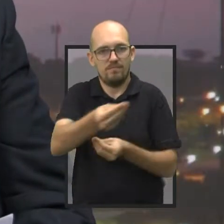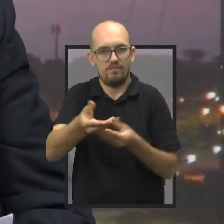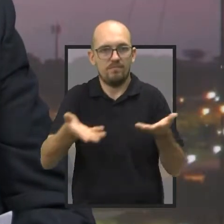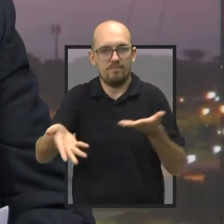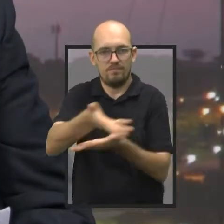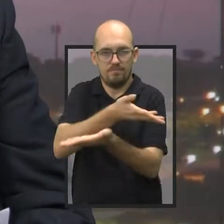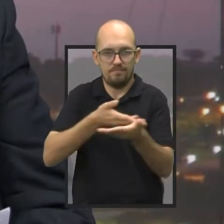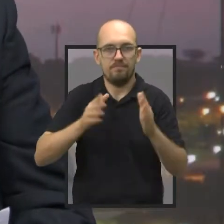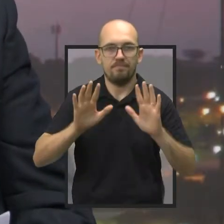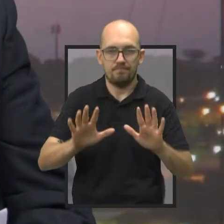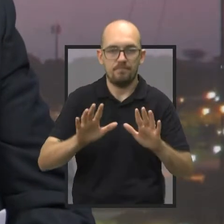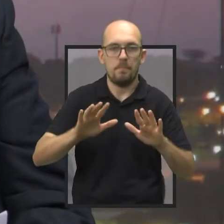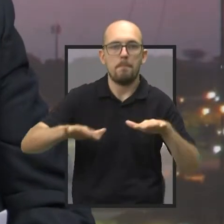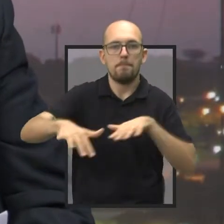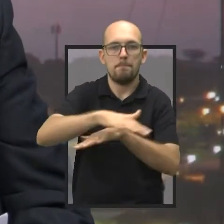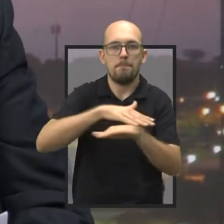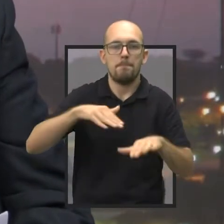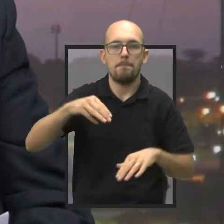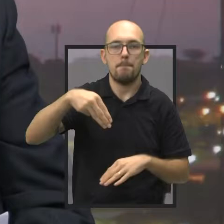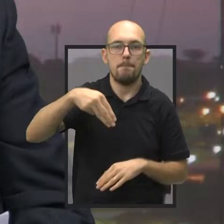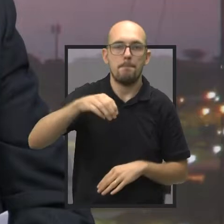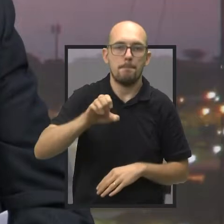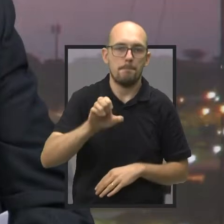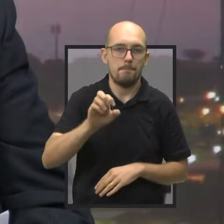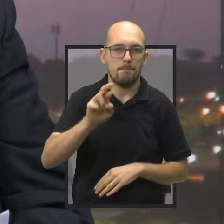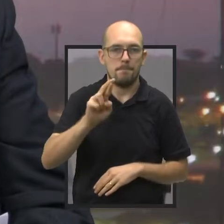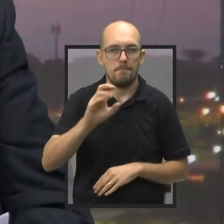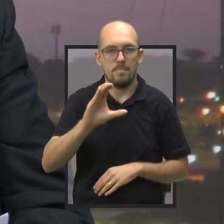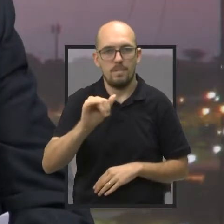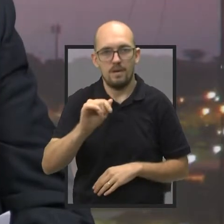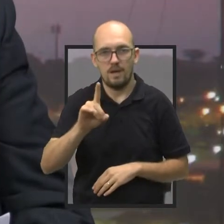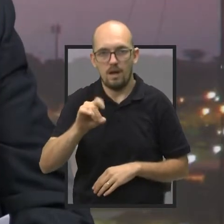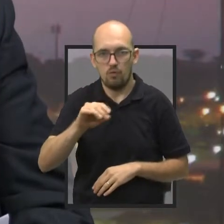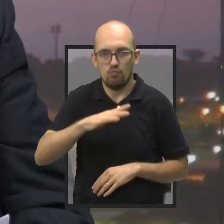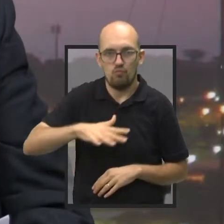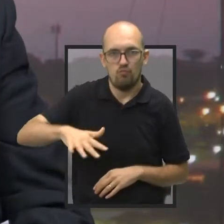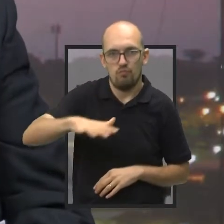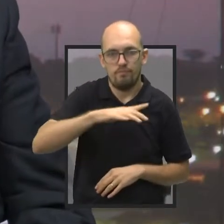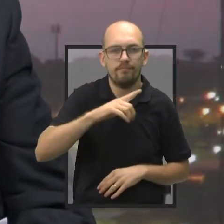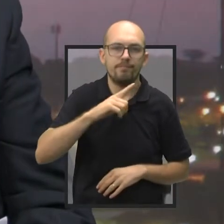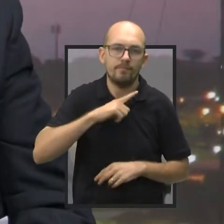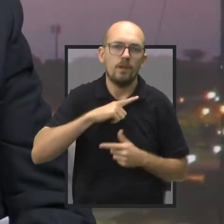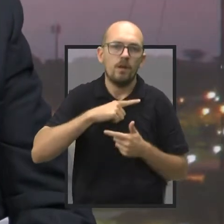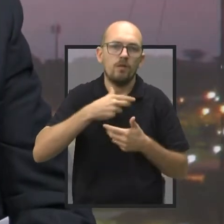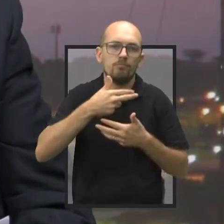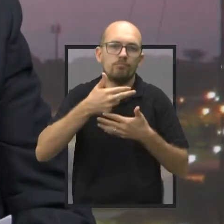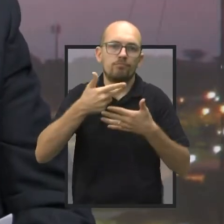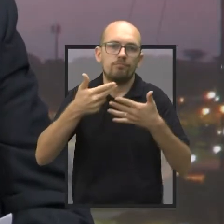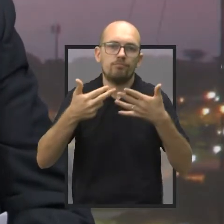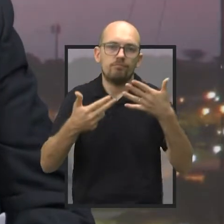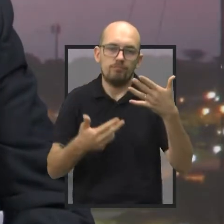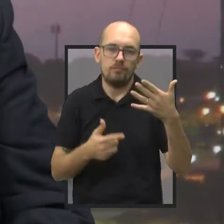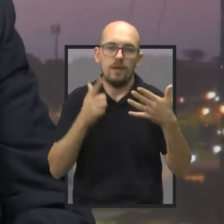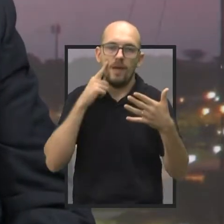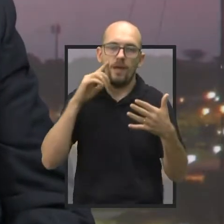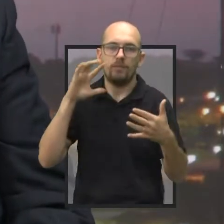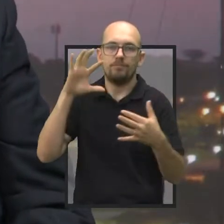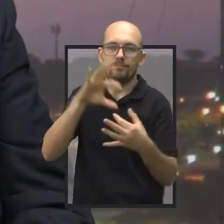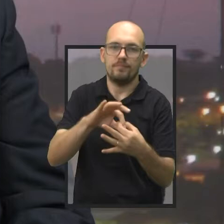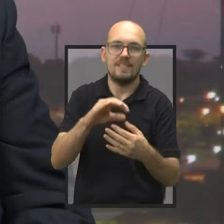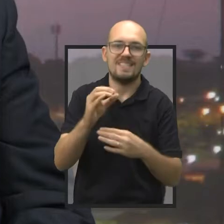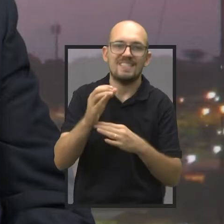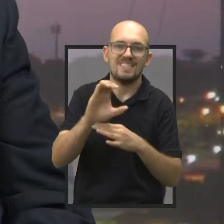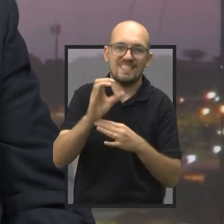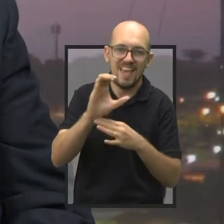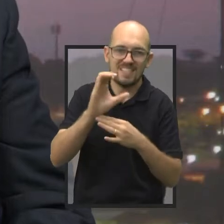essas atividades requerem, uma série de situações que aí entra a ciência econômica.